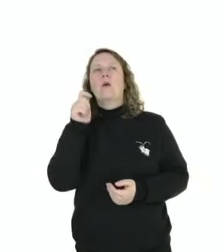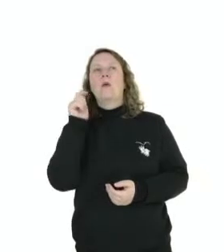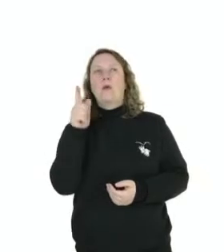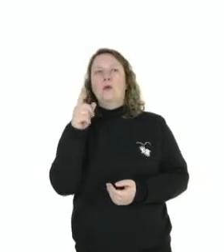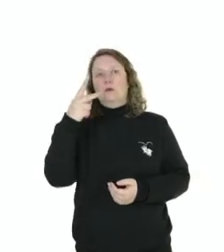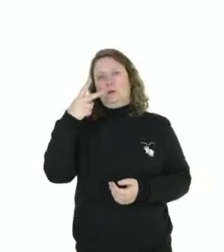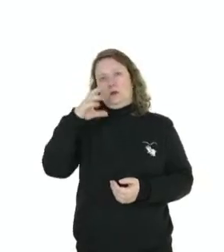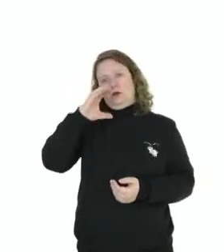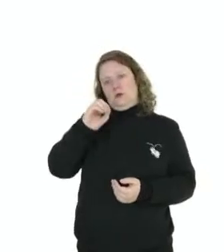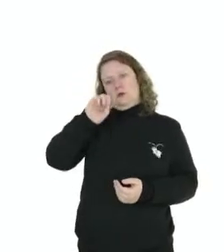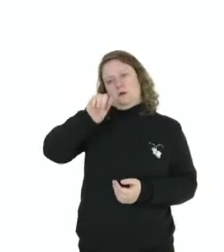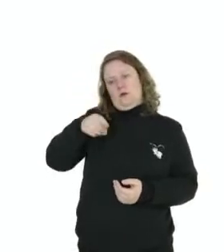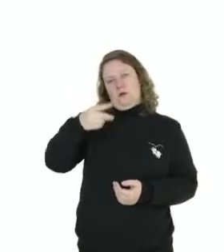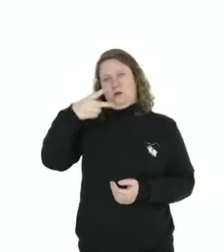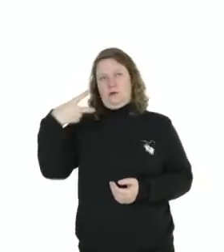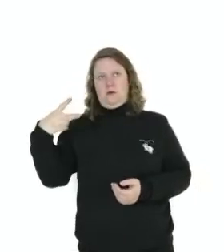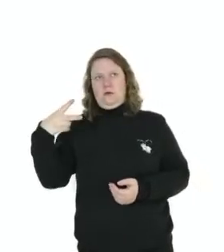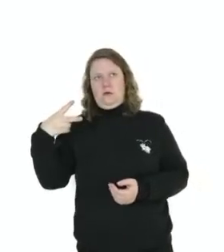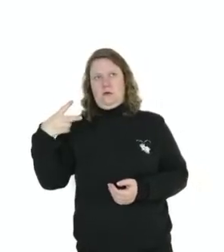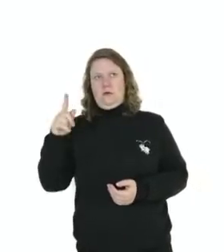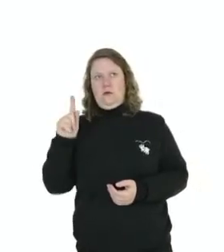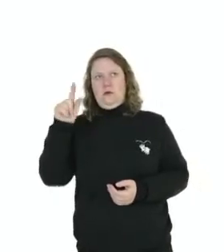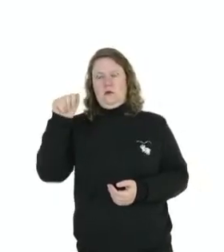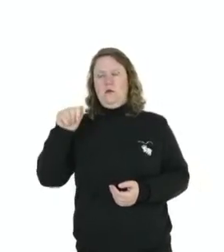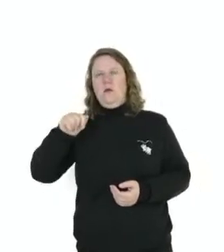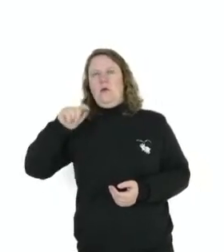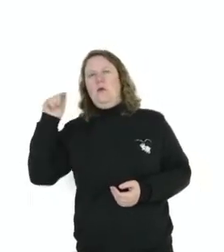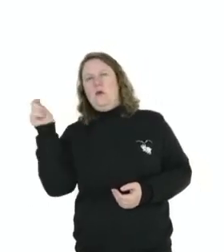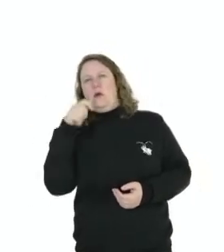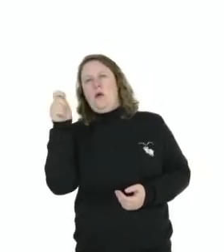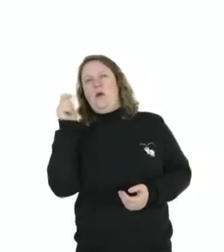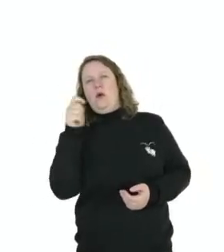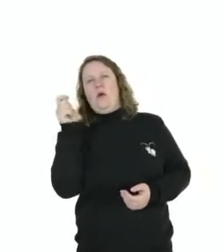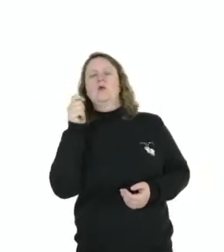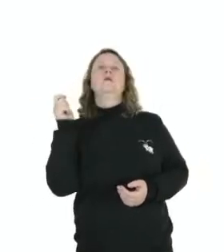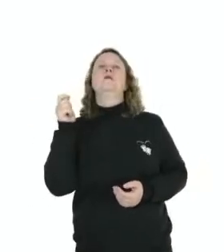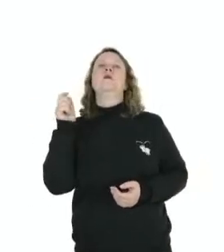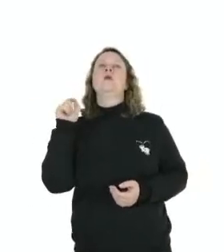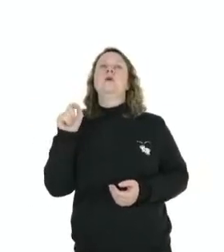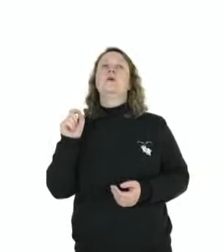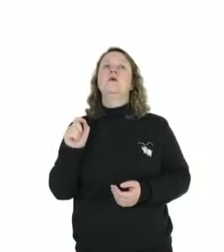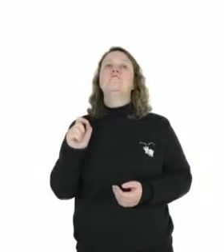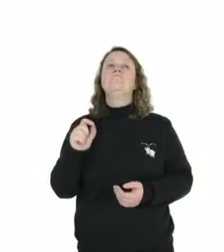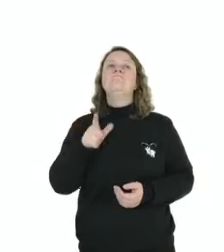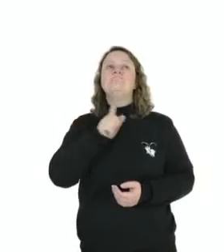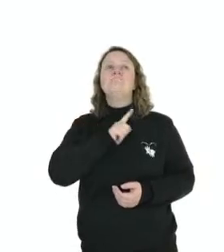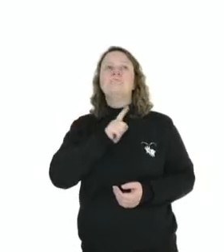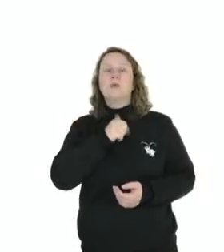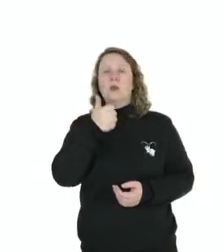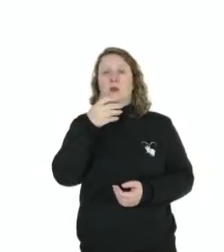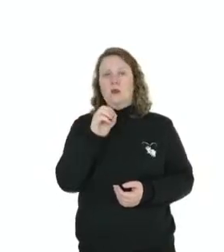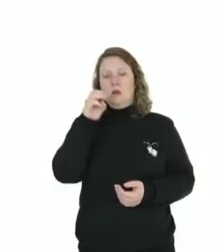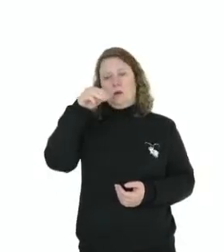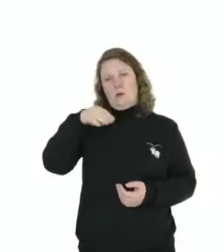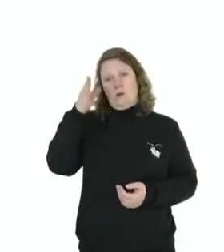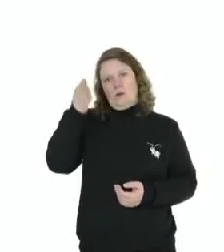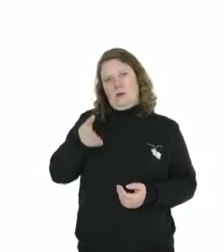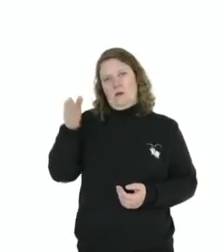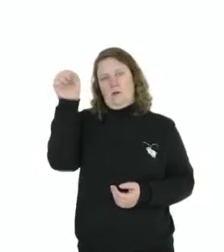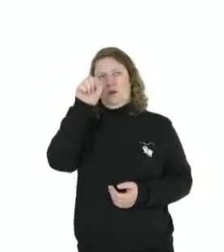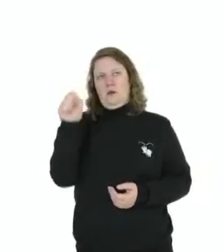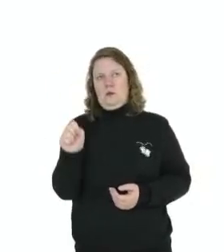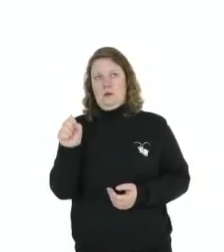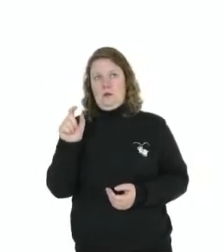é atirado do solo verticalmente para cima com velocidade de 10 metros por segundo. Considerando o G como a